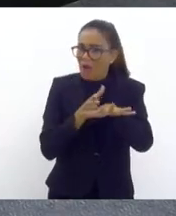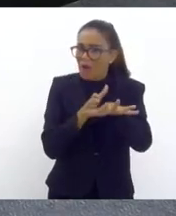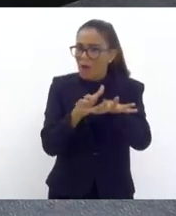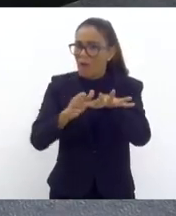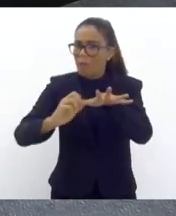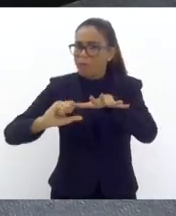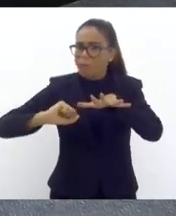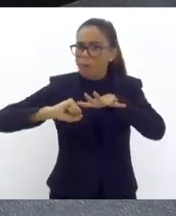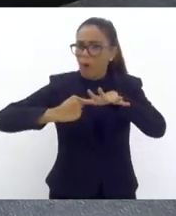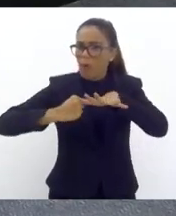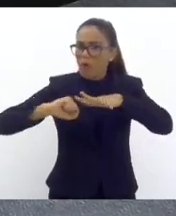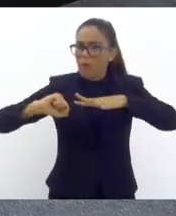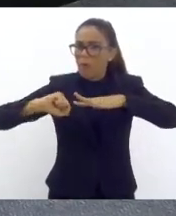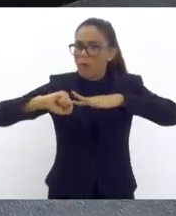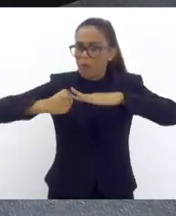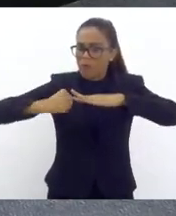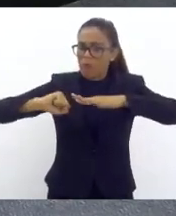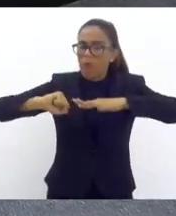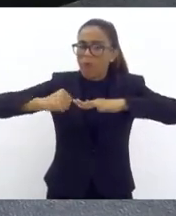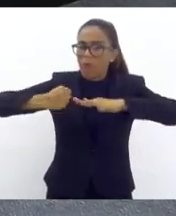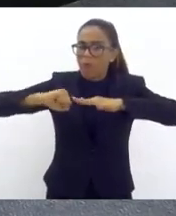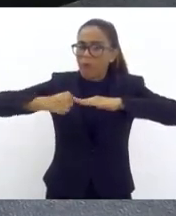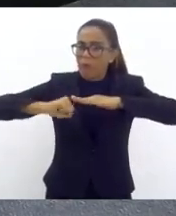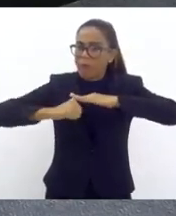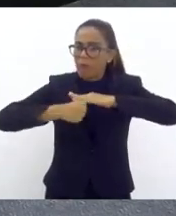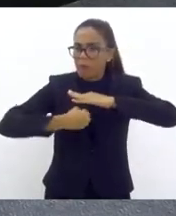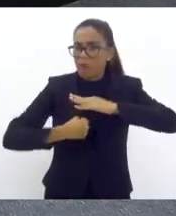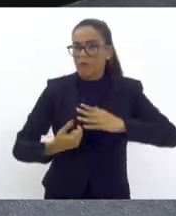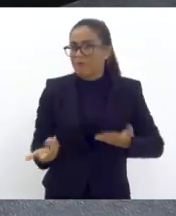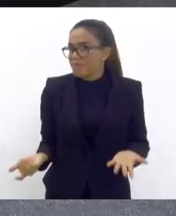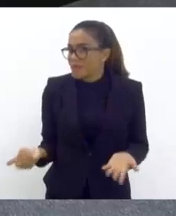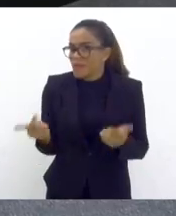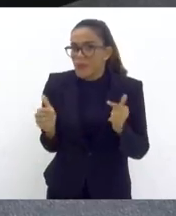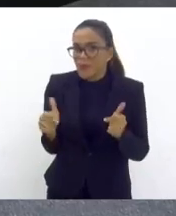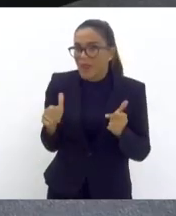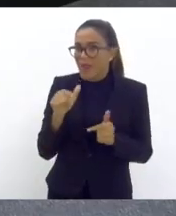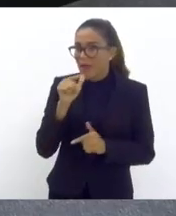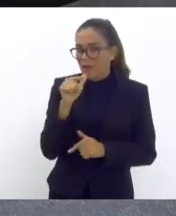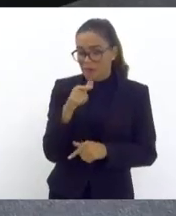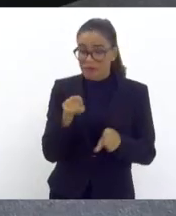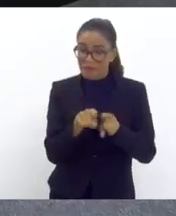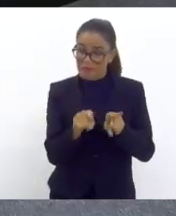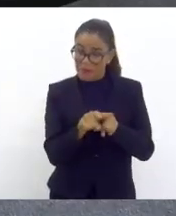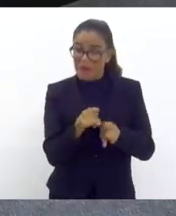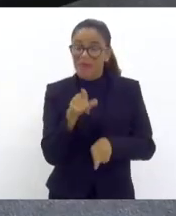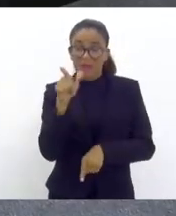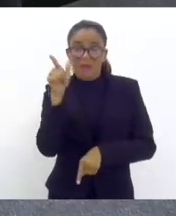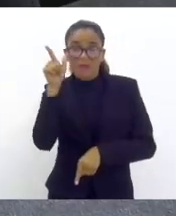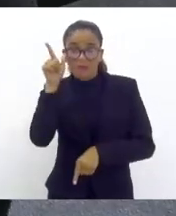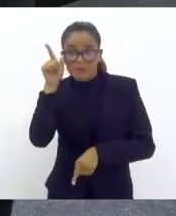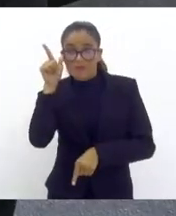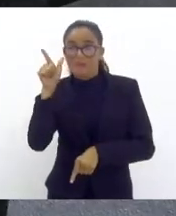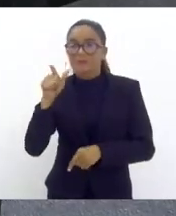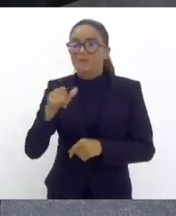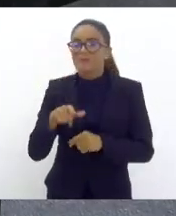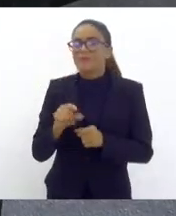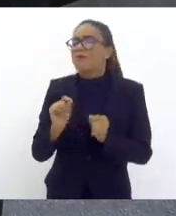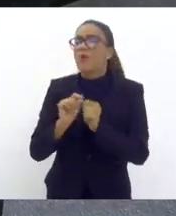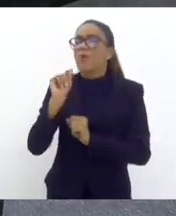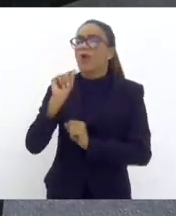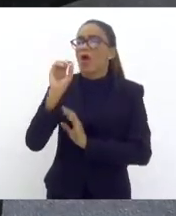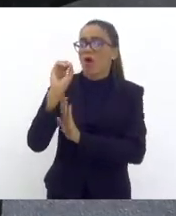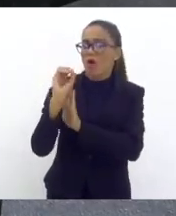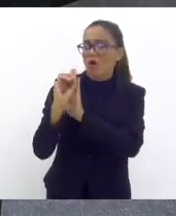que não tem água é uma vergonha e aí eles falaram hoje não fizemos até a Lucinha várias ofícios